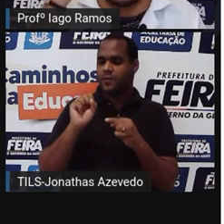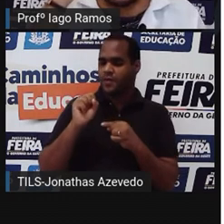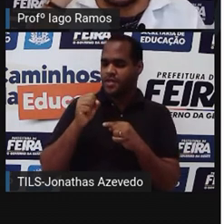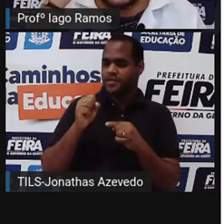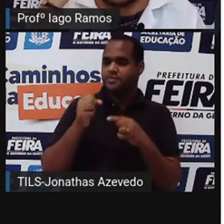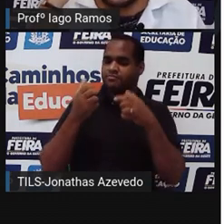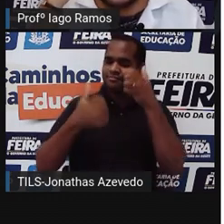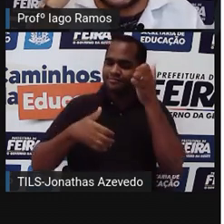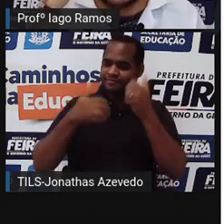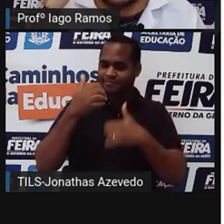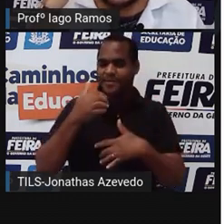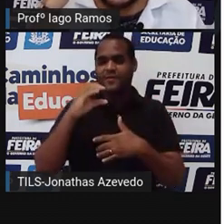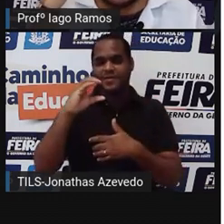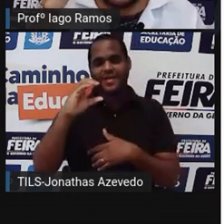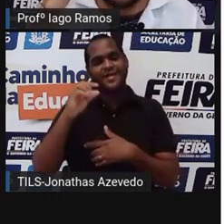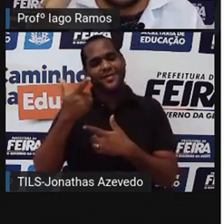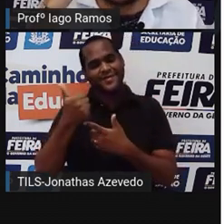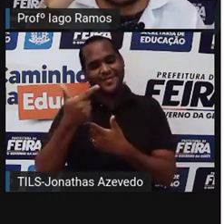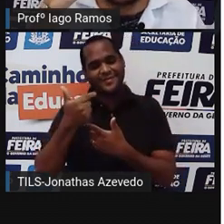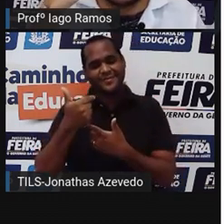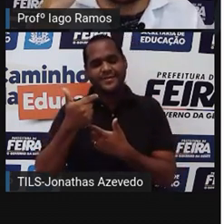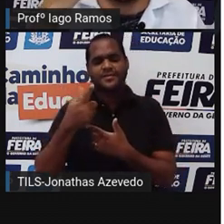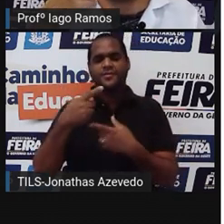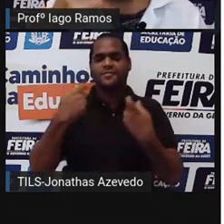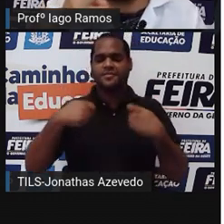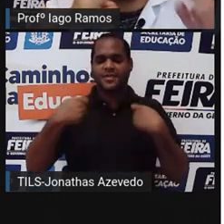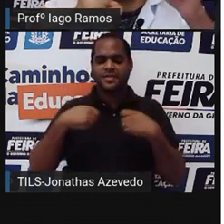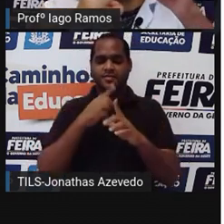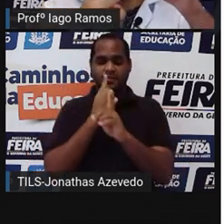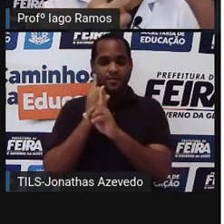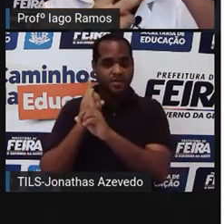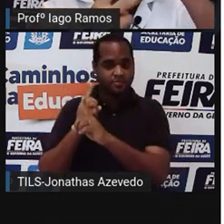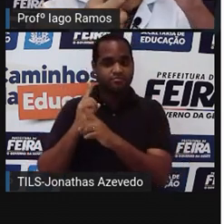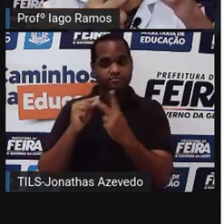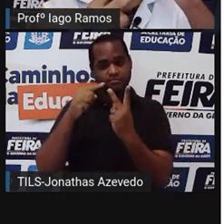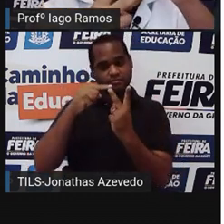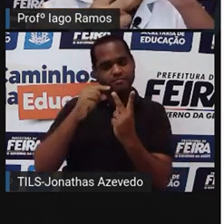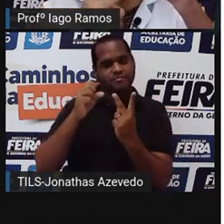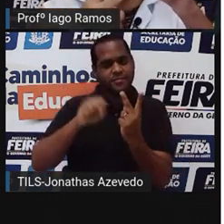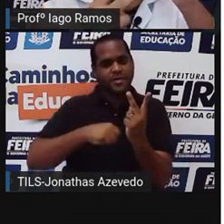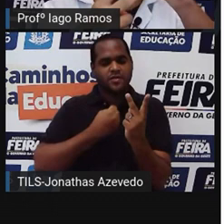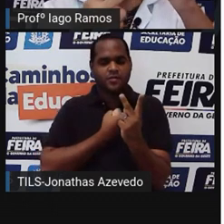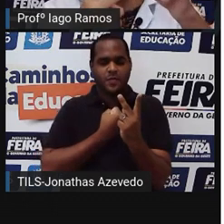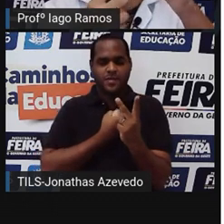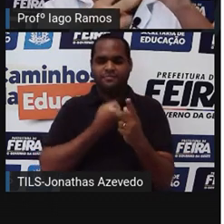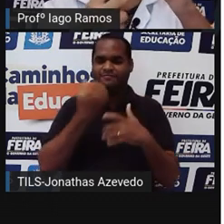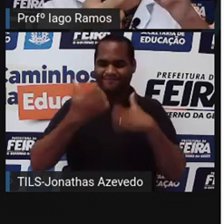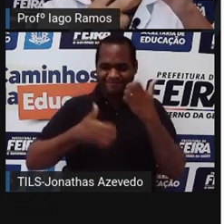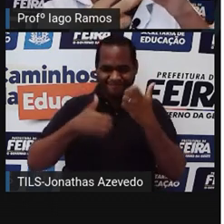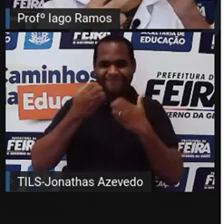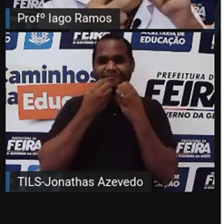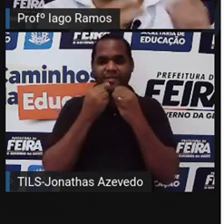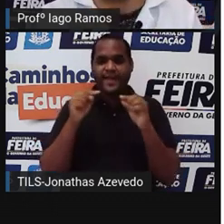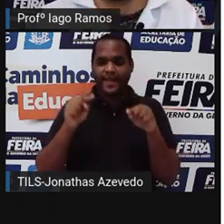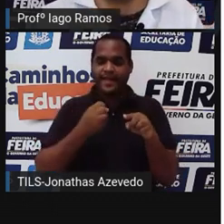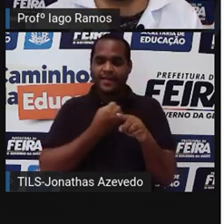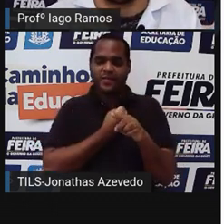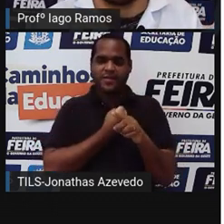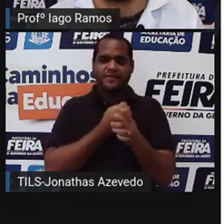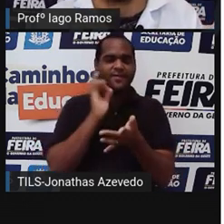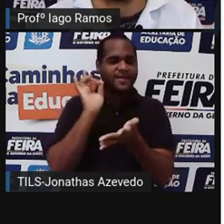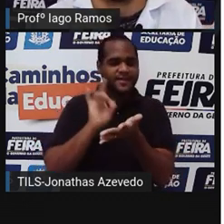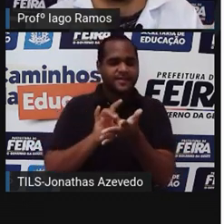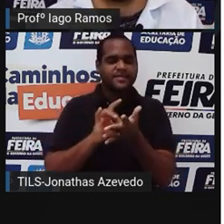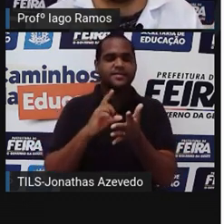o C é 12. Então eu preciso achar duas raízes, dois números, esses números aí são números reais,